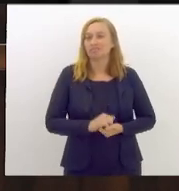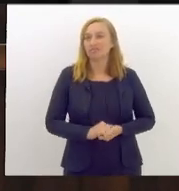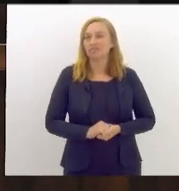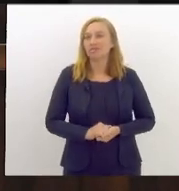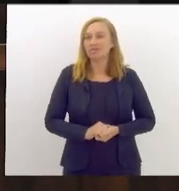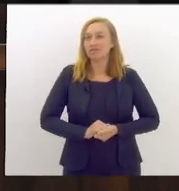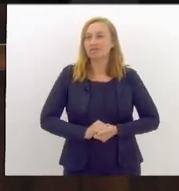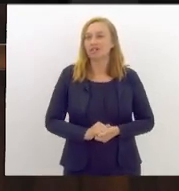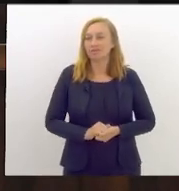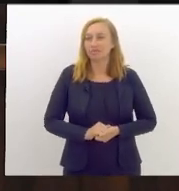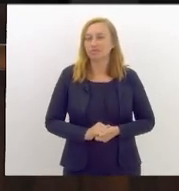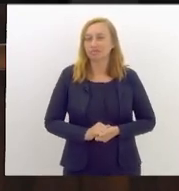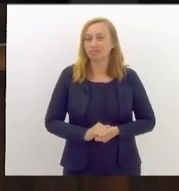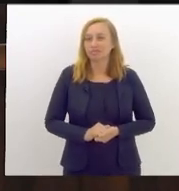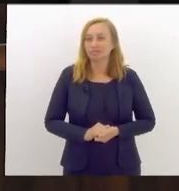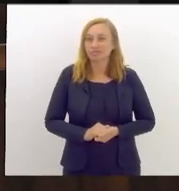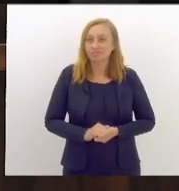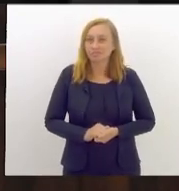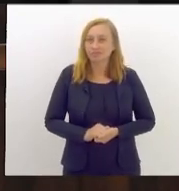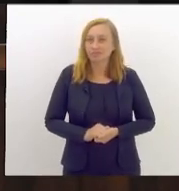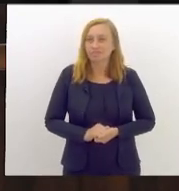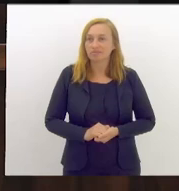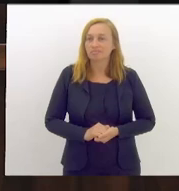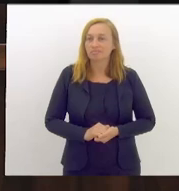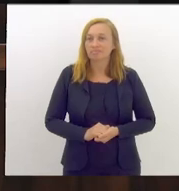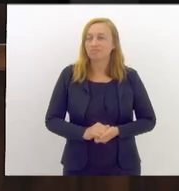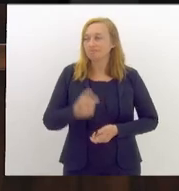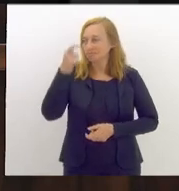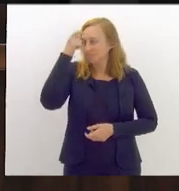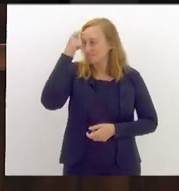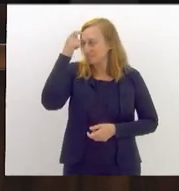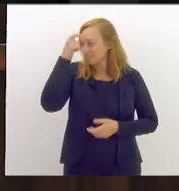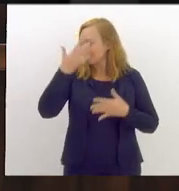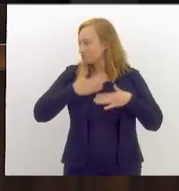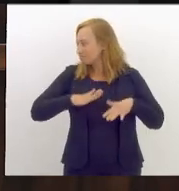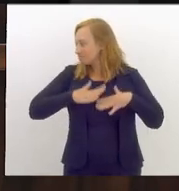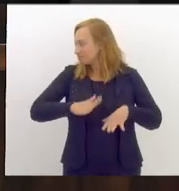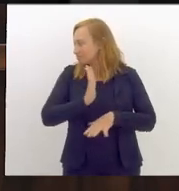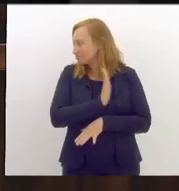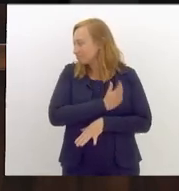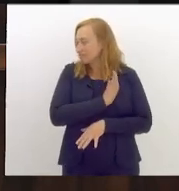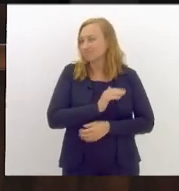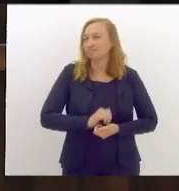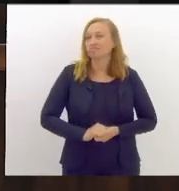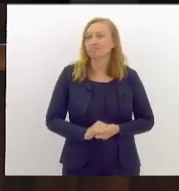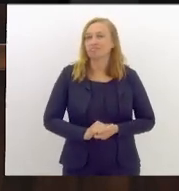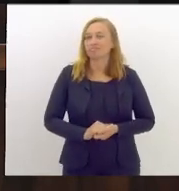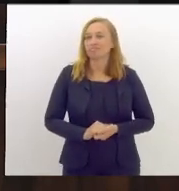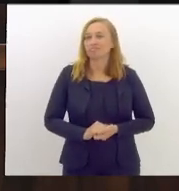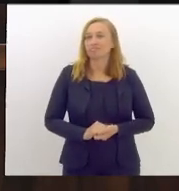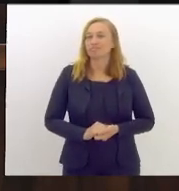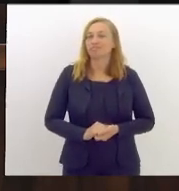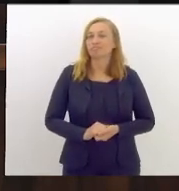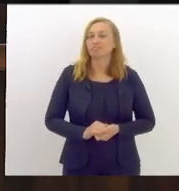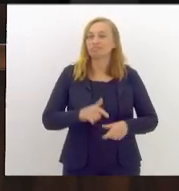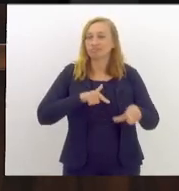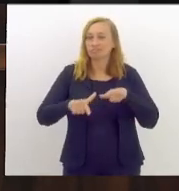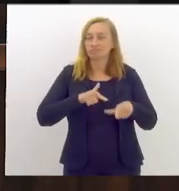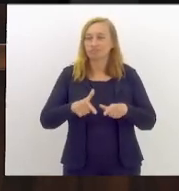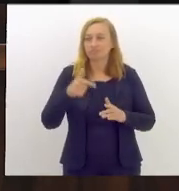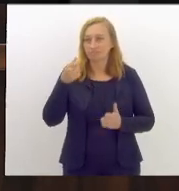e vou assim com a consciência tranquila com o coração Limpo do dever cumprido